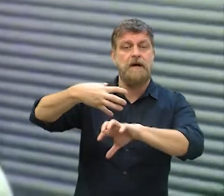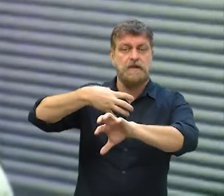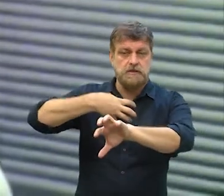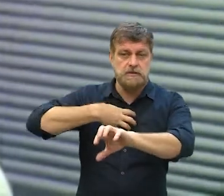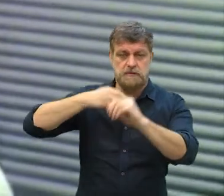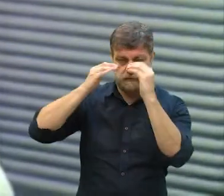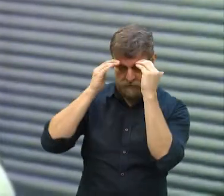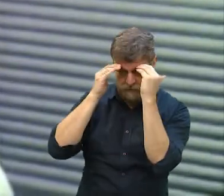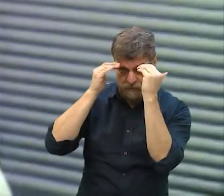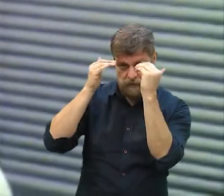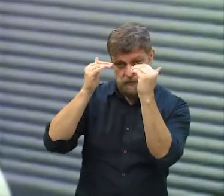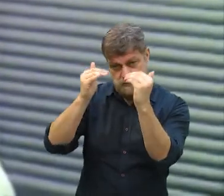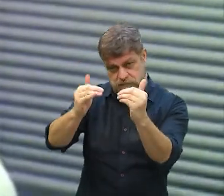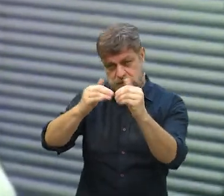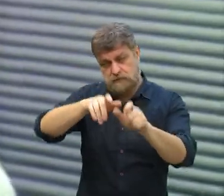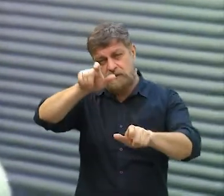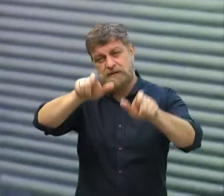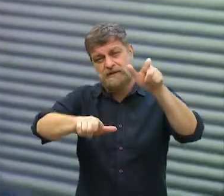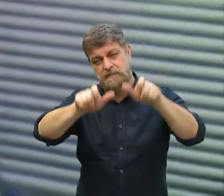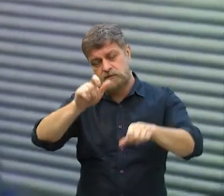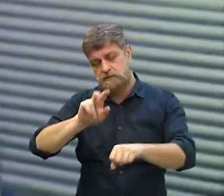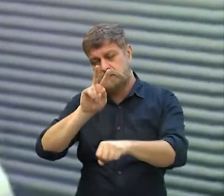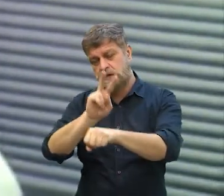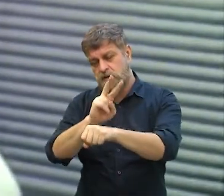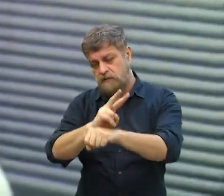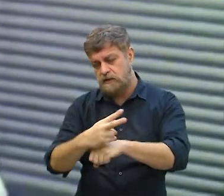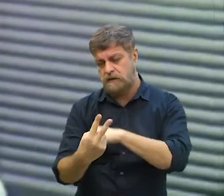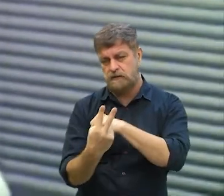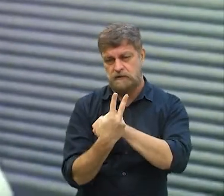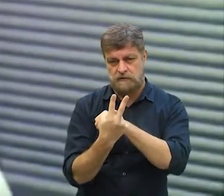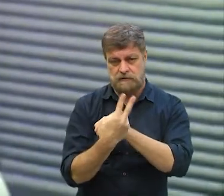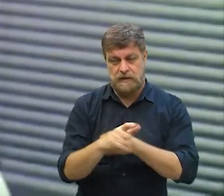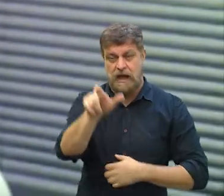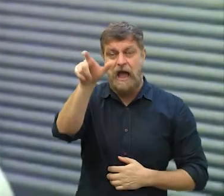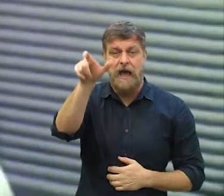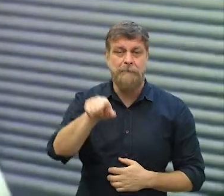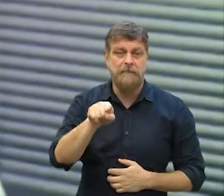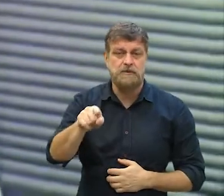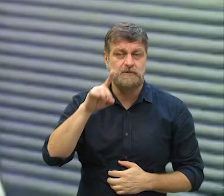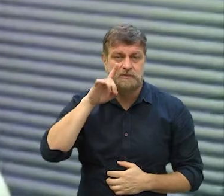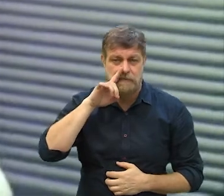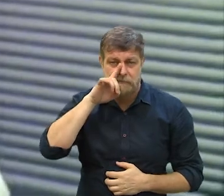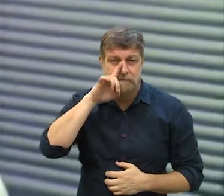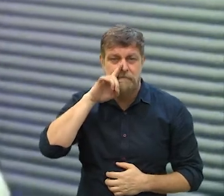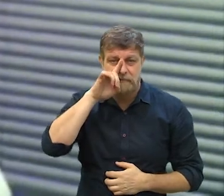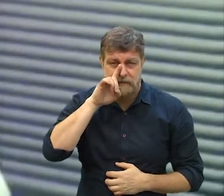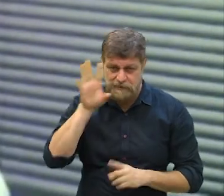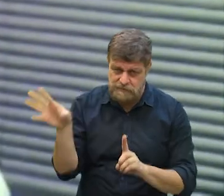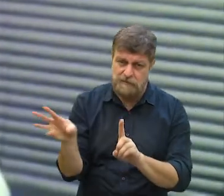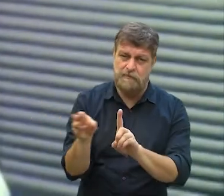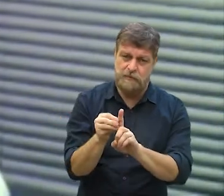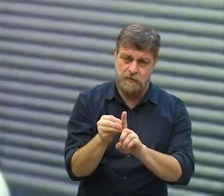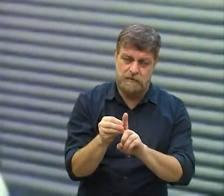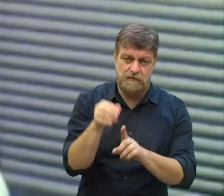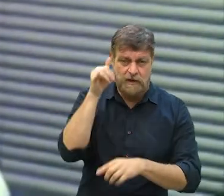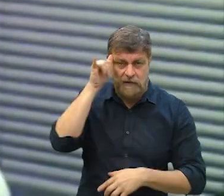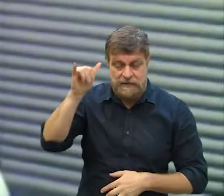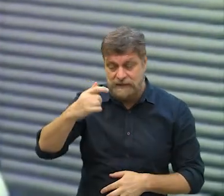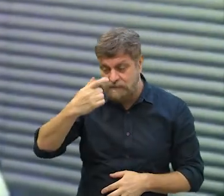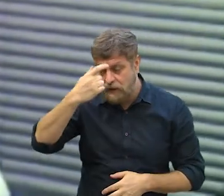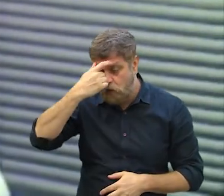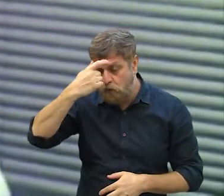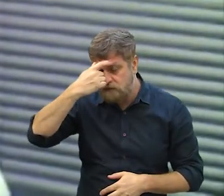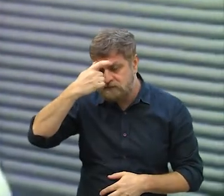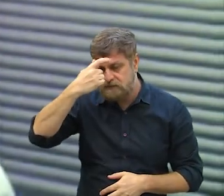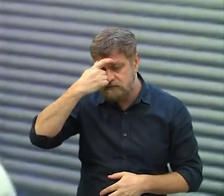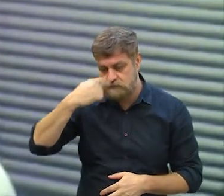questão do respeito, né? Das pessoas se cuidarem para que o outro também não esteja exposto. Então, tudo isso eu acho que é uma conscientização que veio